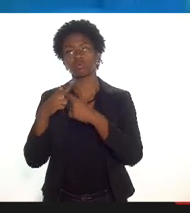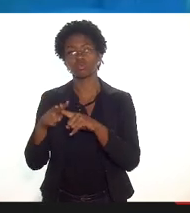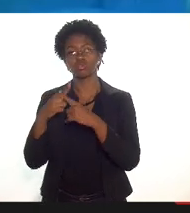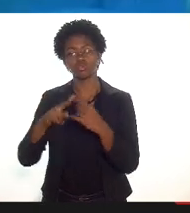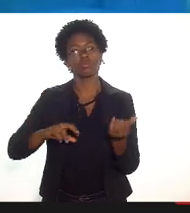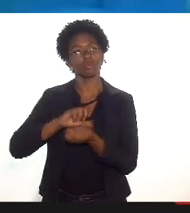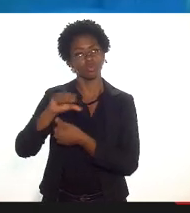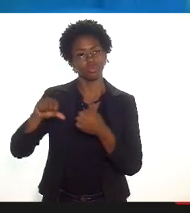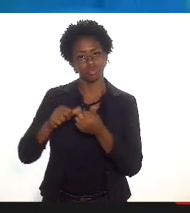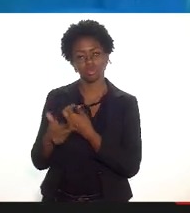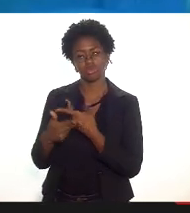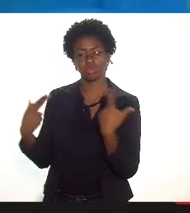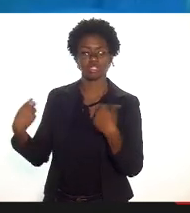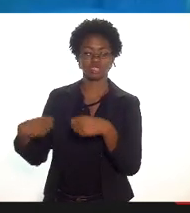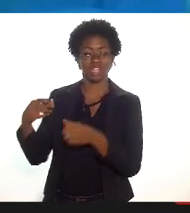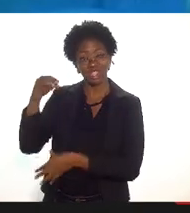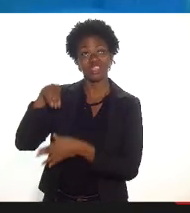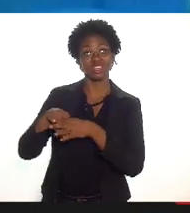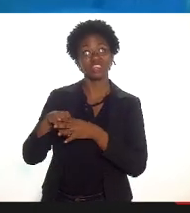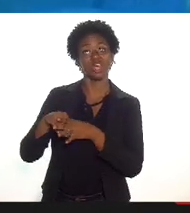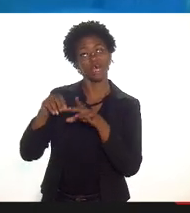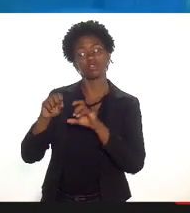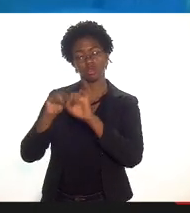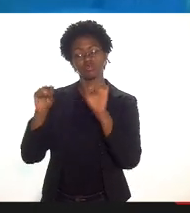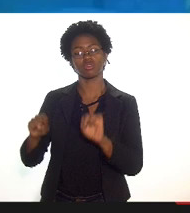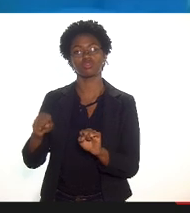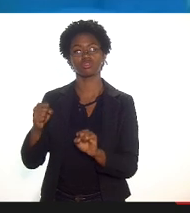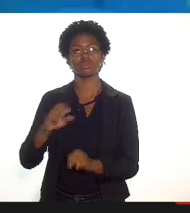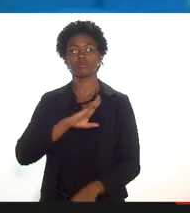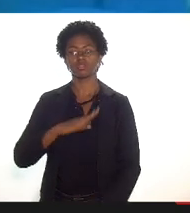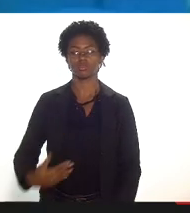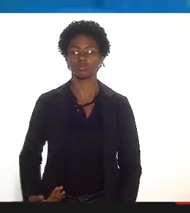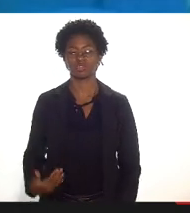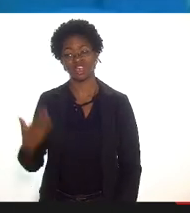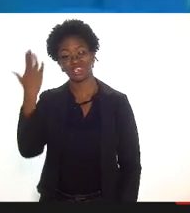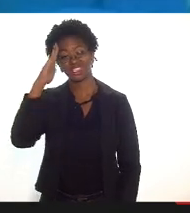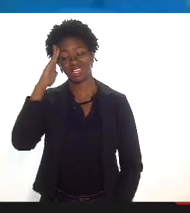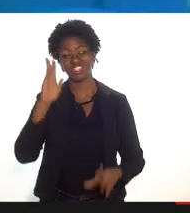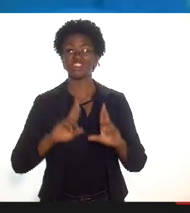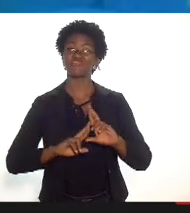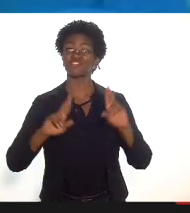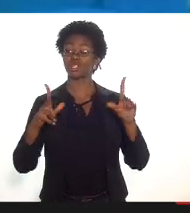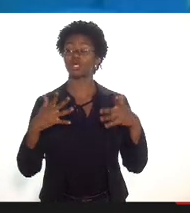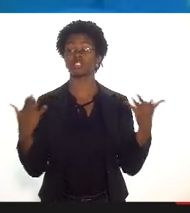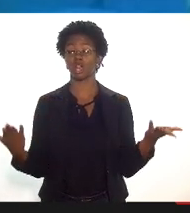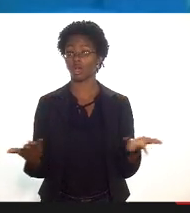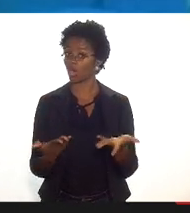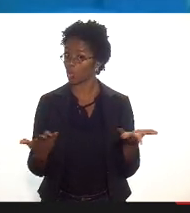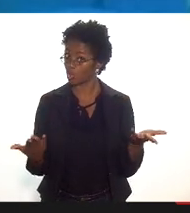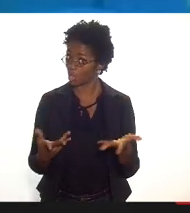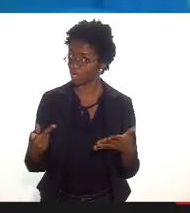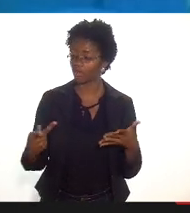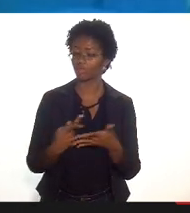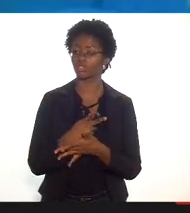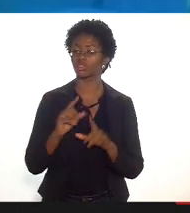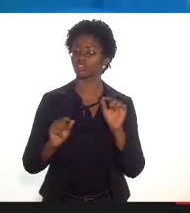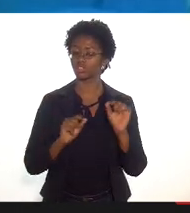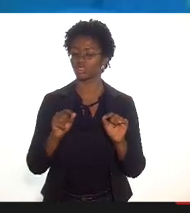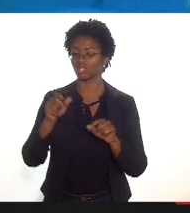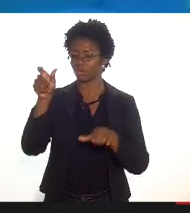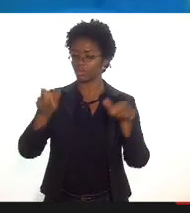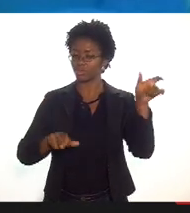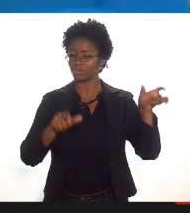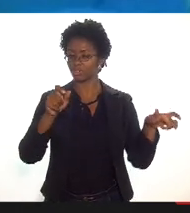mudanças necessárias por dentro do serviço público. Então, era um governo que entendia diferente. Acontece, e aí eu queria falar para os